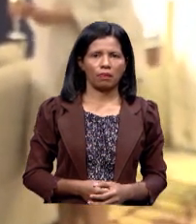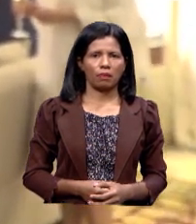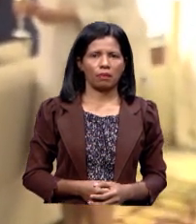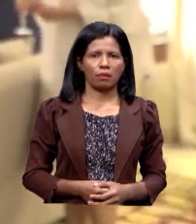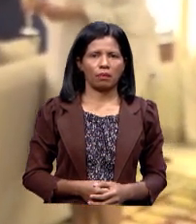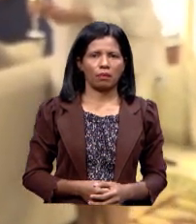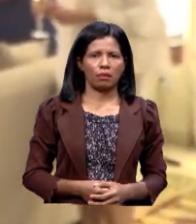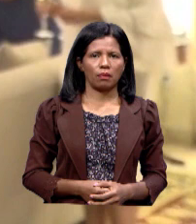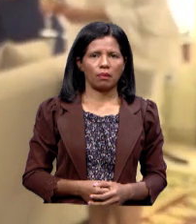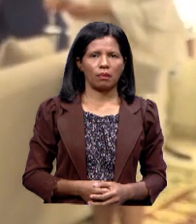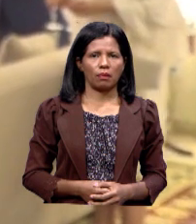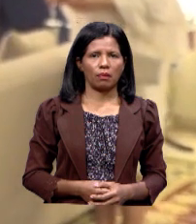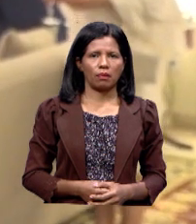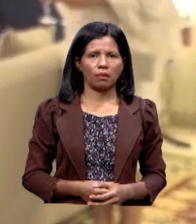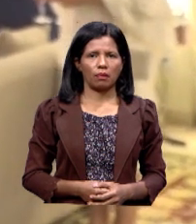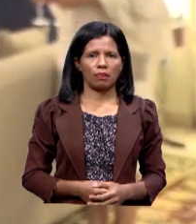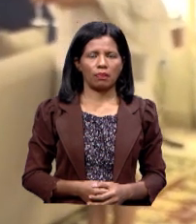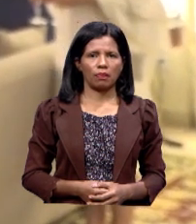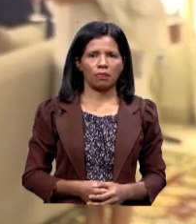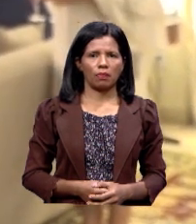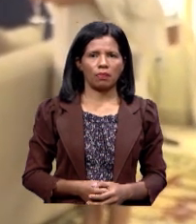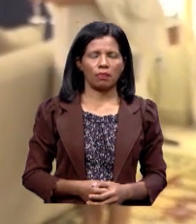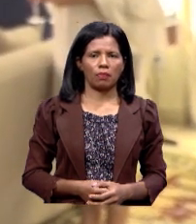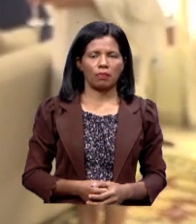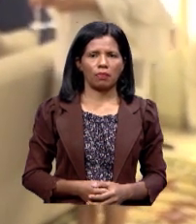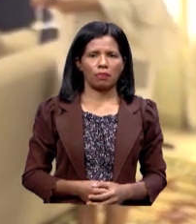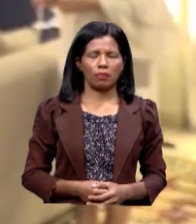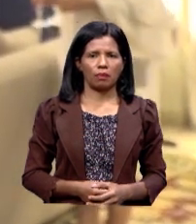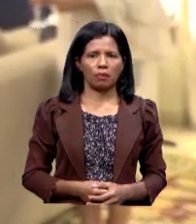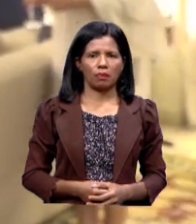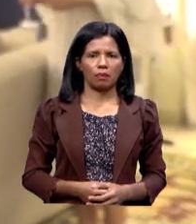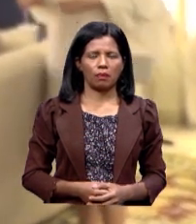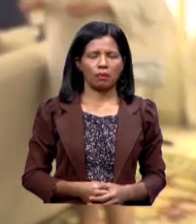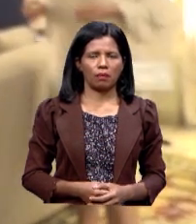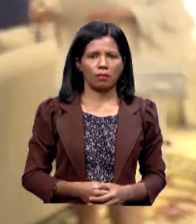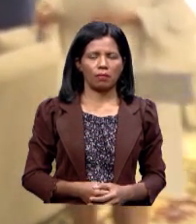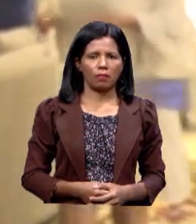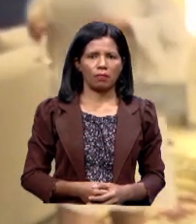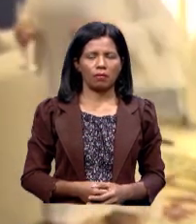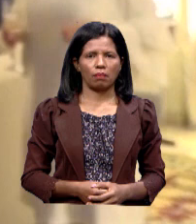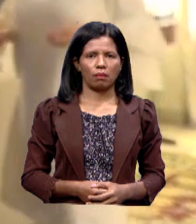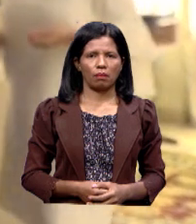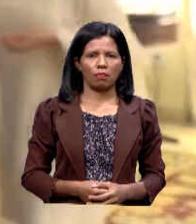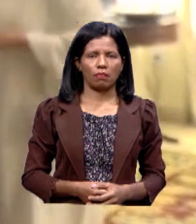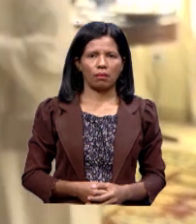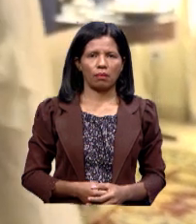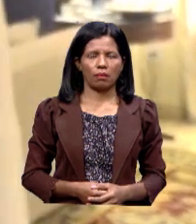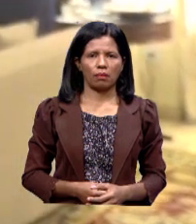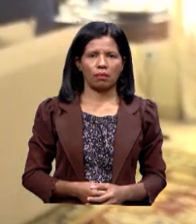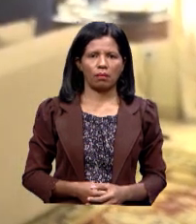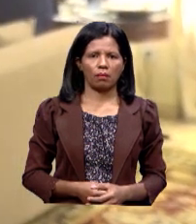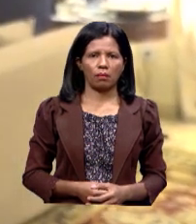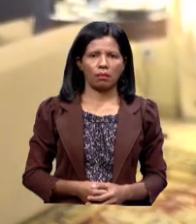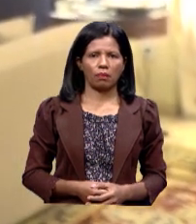no sentido de, na Europa, criar de uma forma programada, porque se não